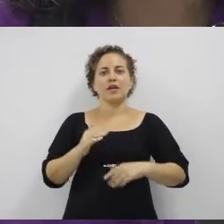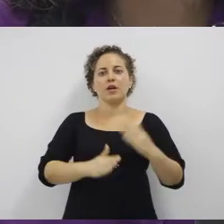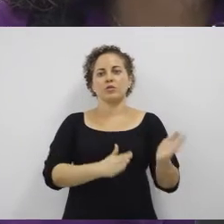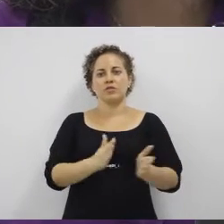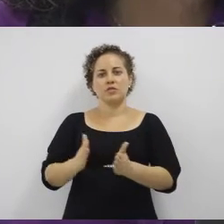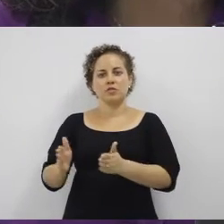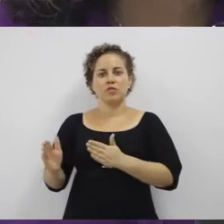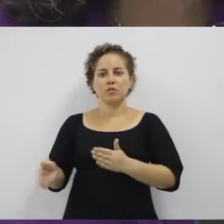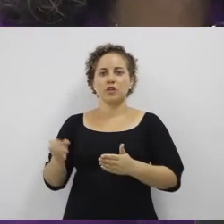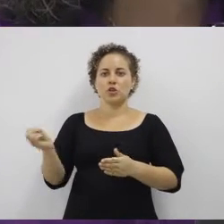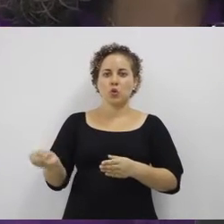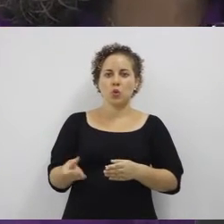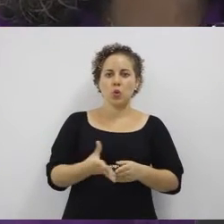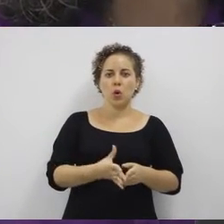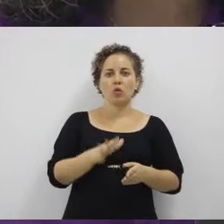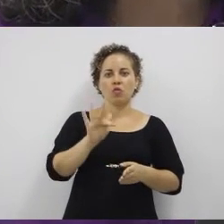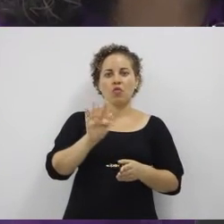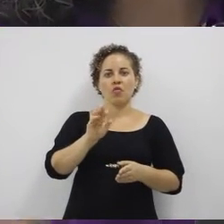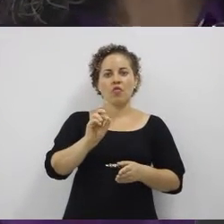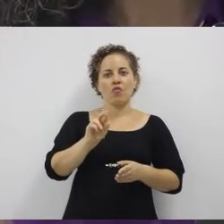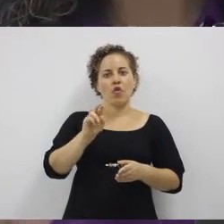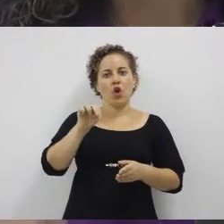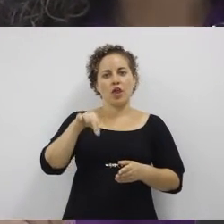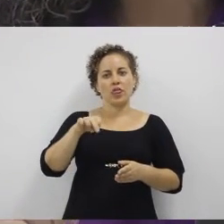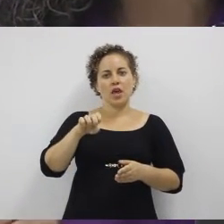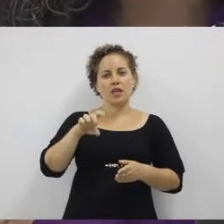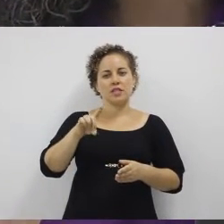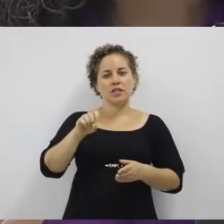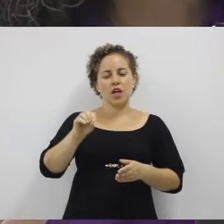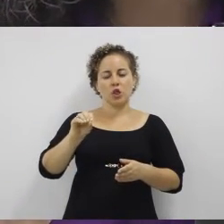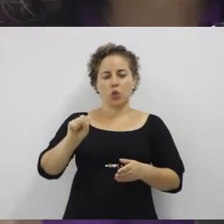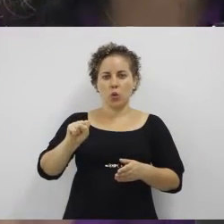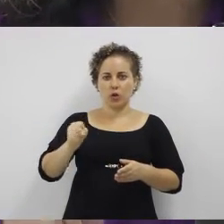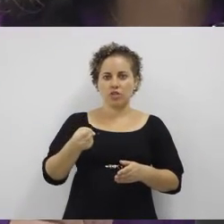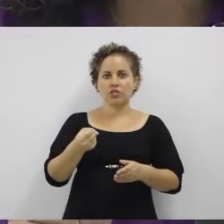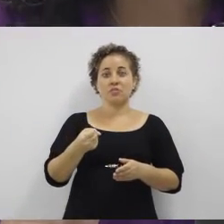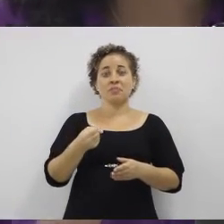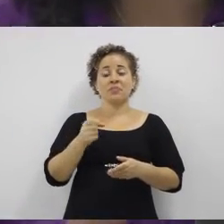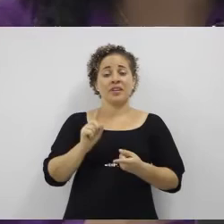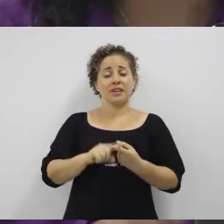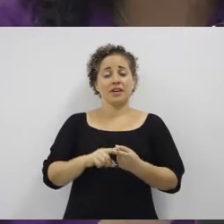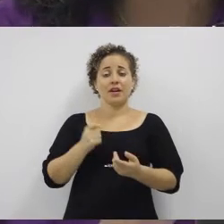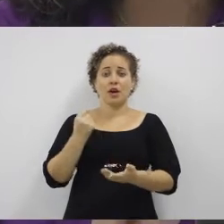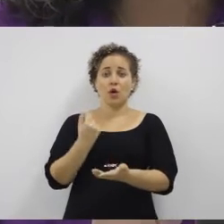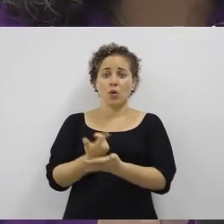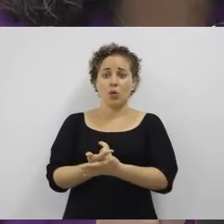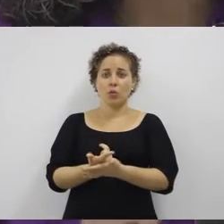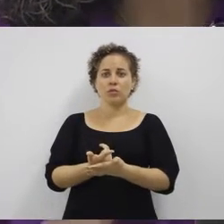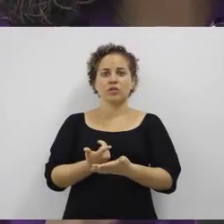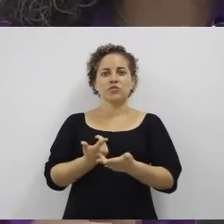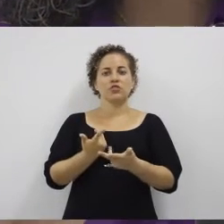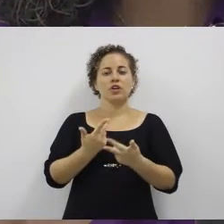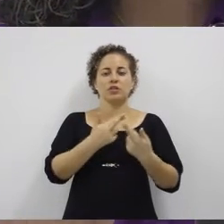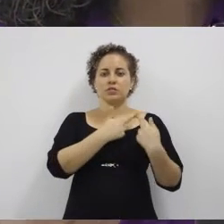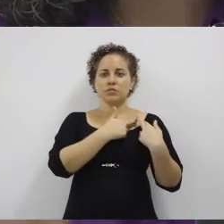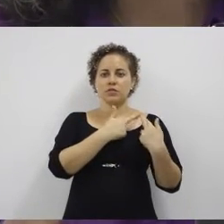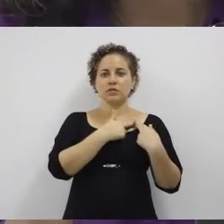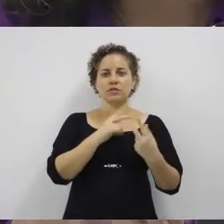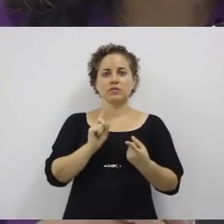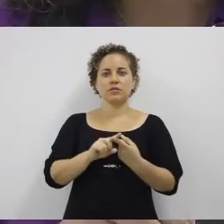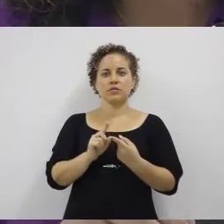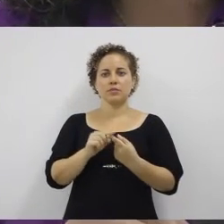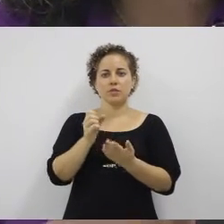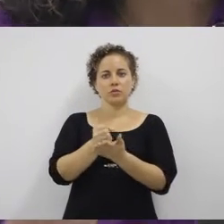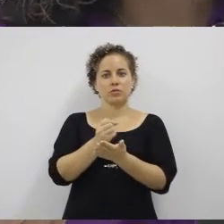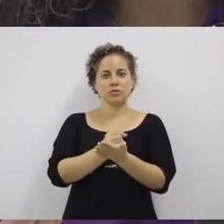novos fornecedores e pela sua avaliação. Não raro, em algumas empresas, a área de compras, além de ser responsável pela contratação